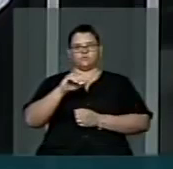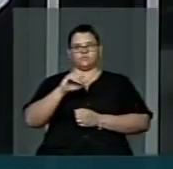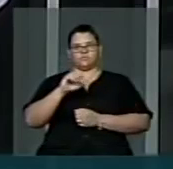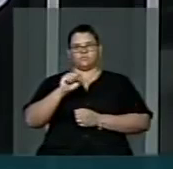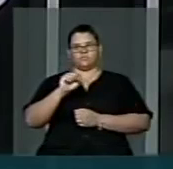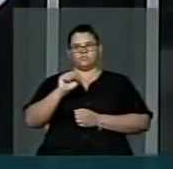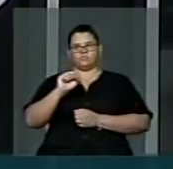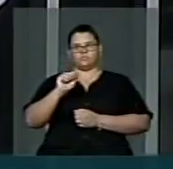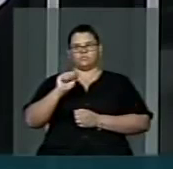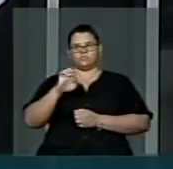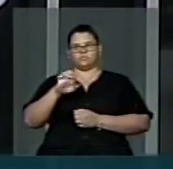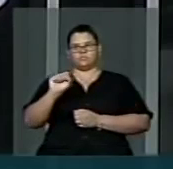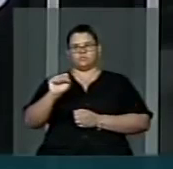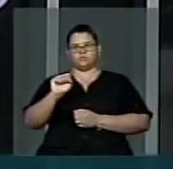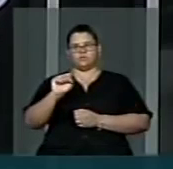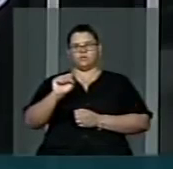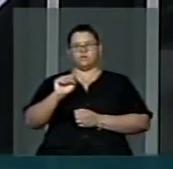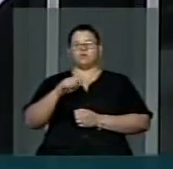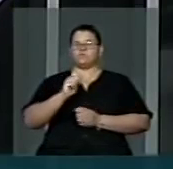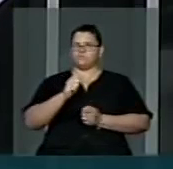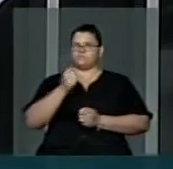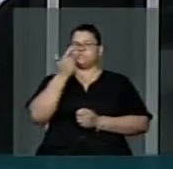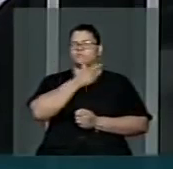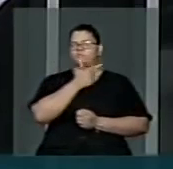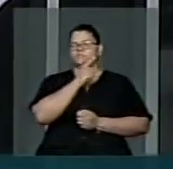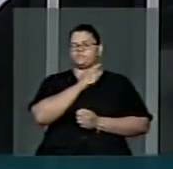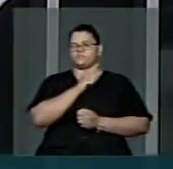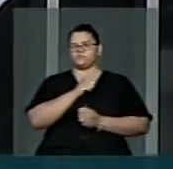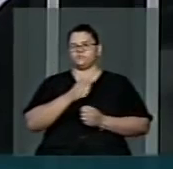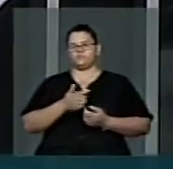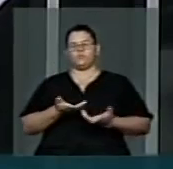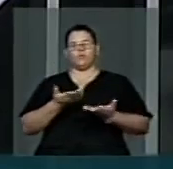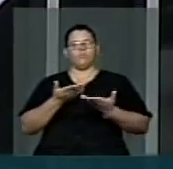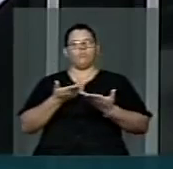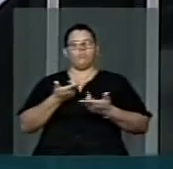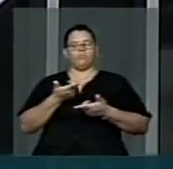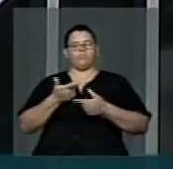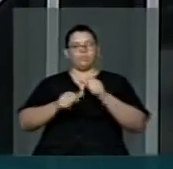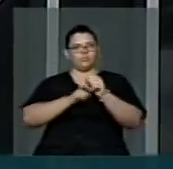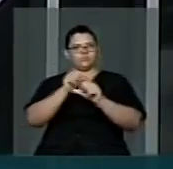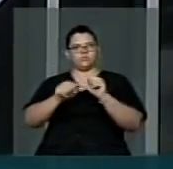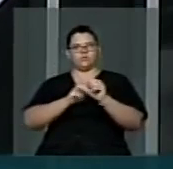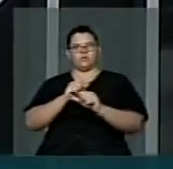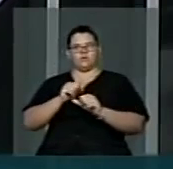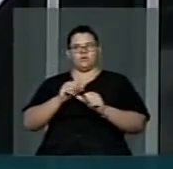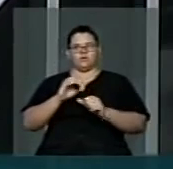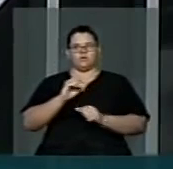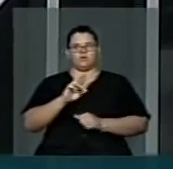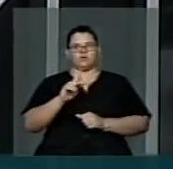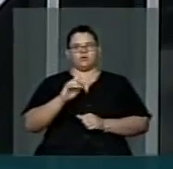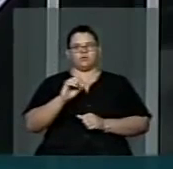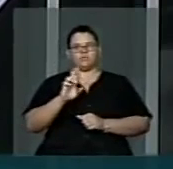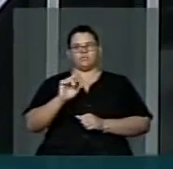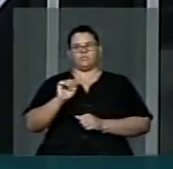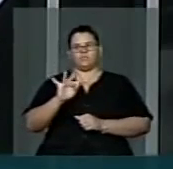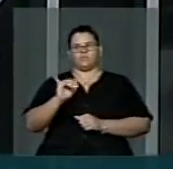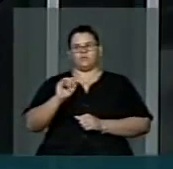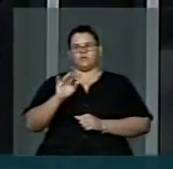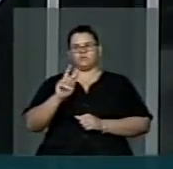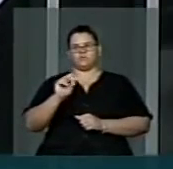suficiente para provocar abalos sísmicos nos territórios de organizações corporativas das instituições privadas de